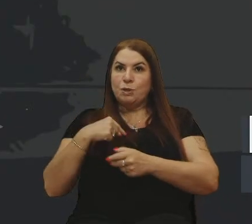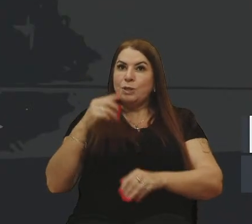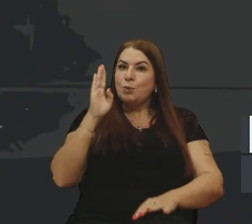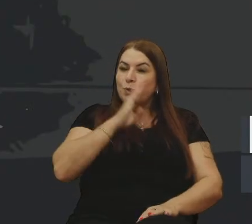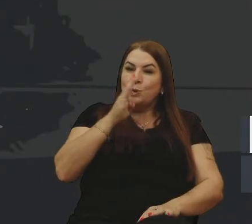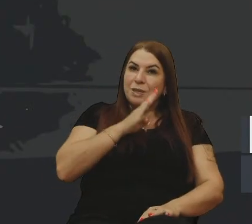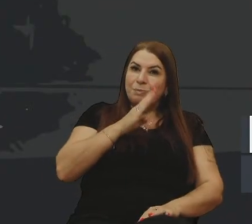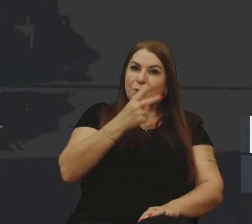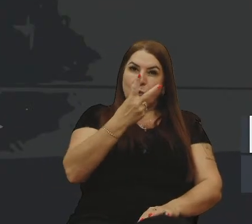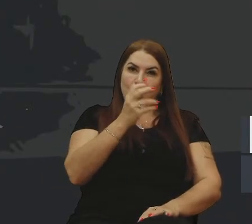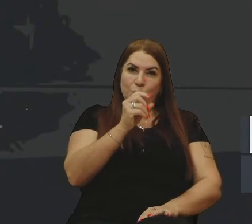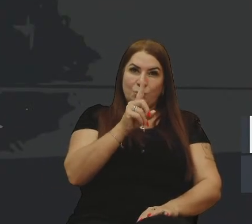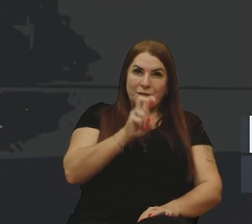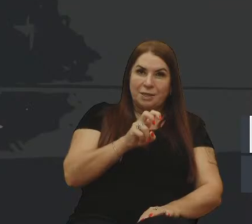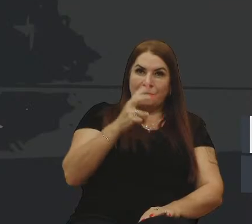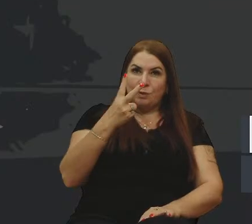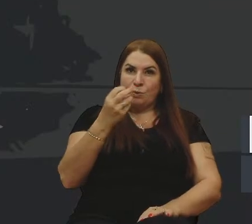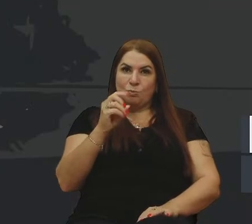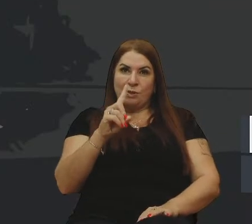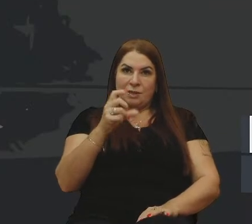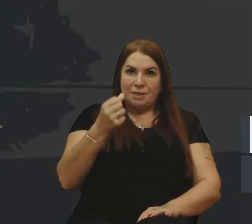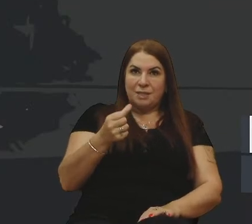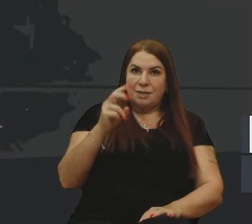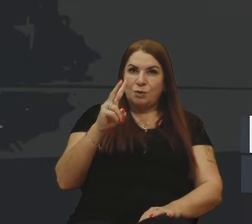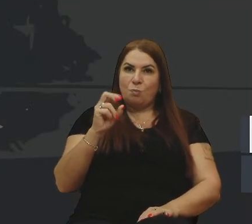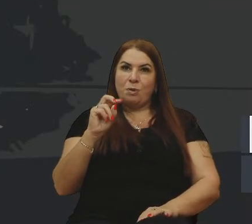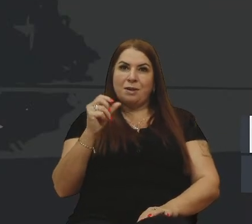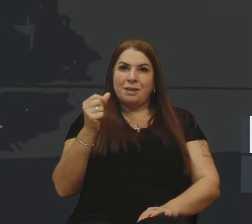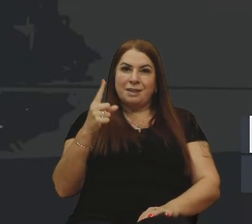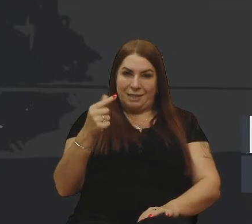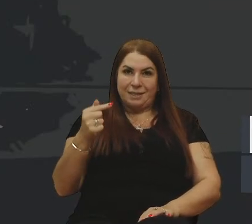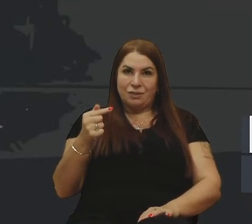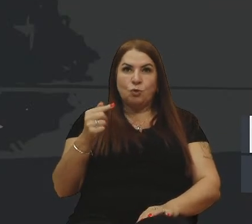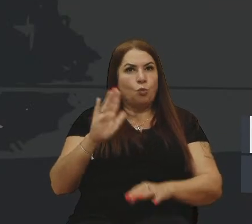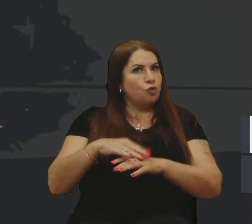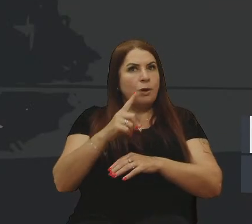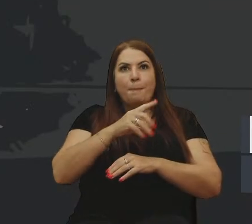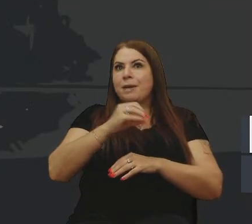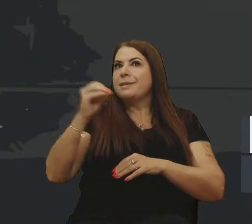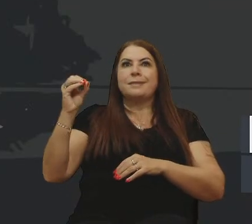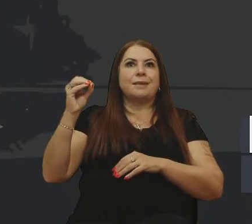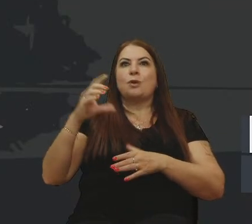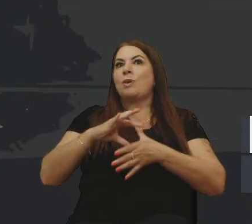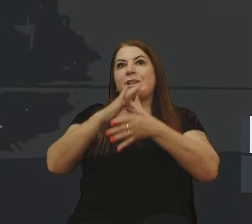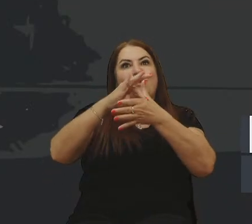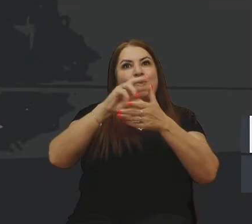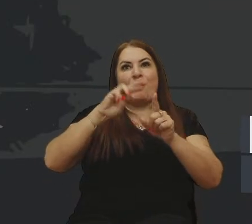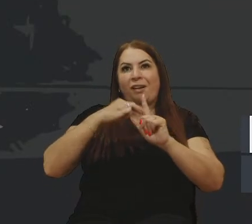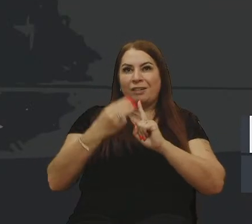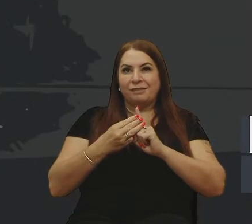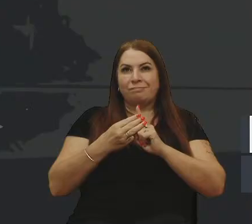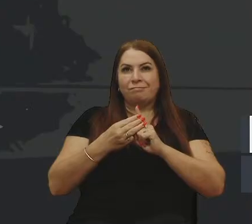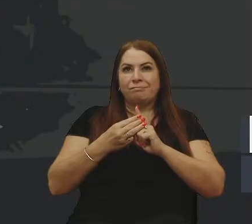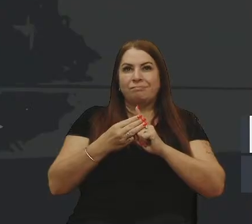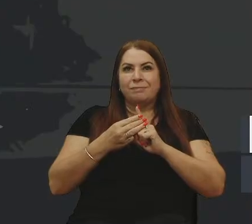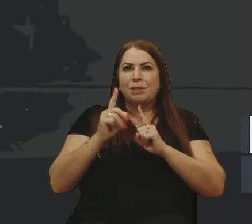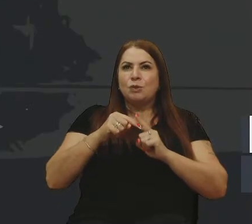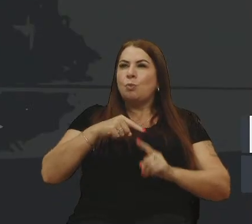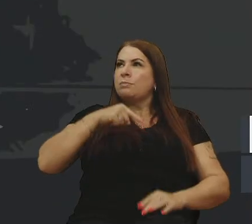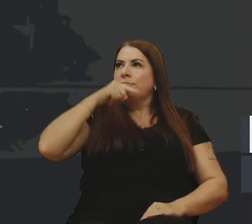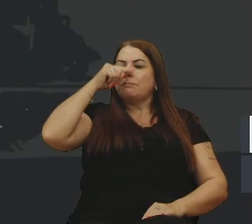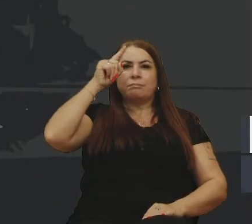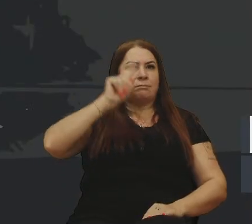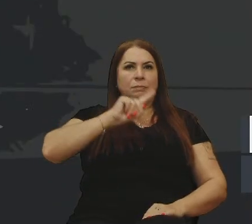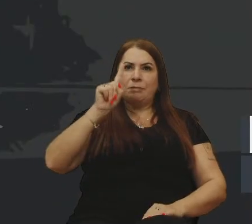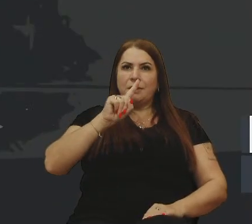em 2015, 16 e 17, hoje eu tinha mais de 100 operações, eu era um dos líderes do mercado. Isso não é arrogância, isso é